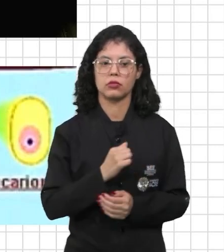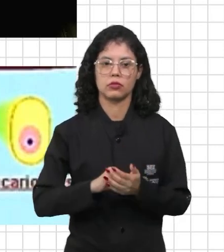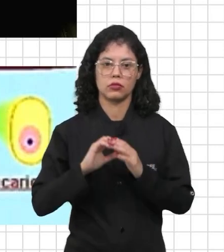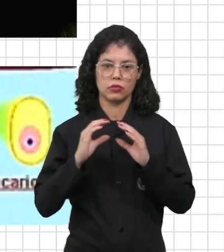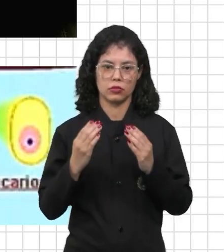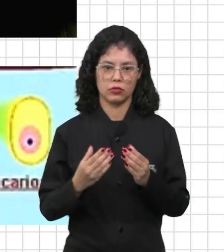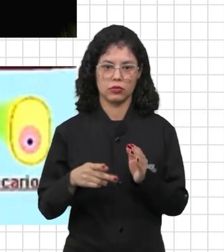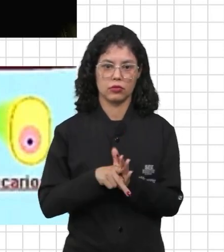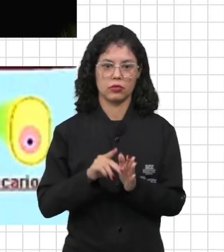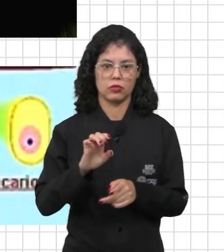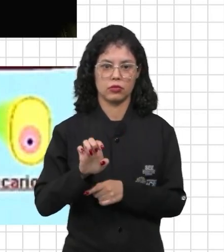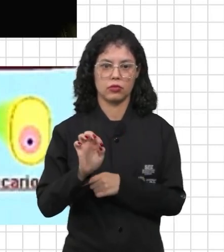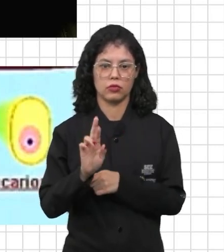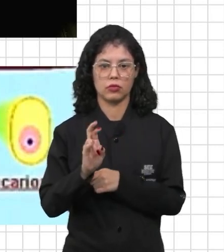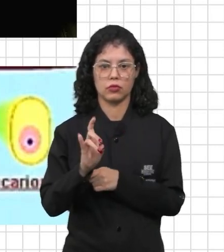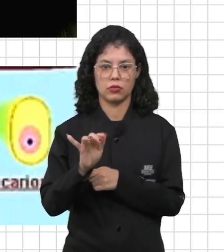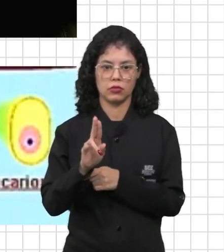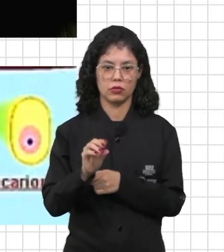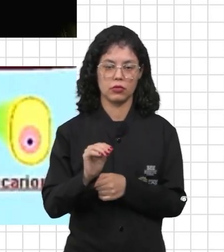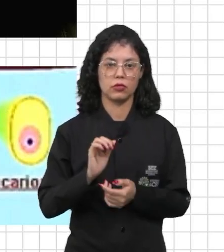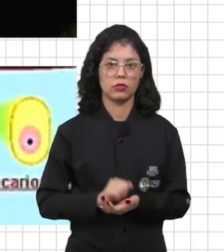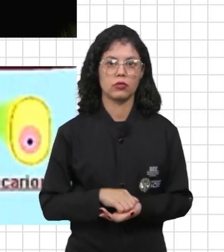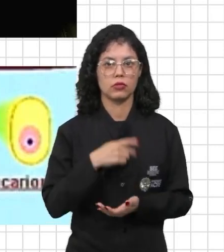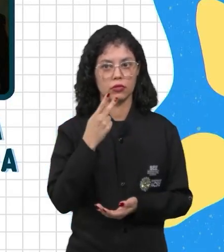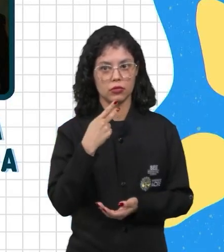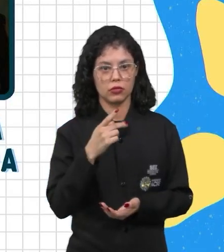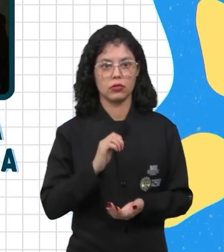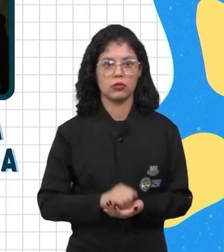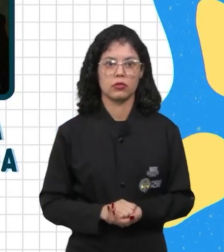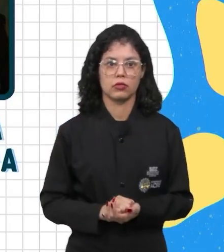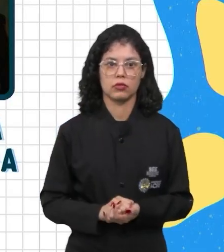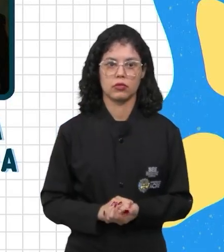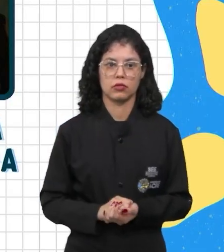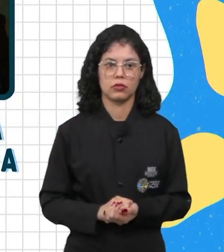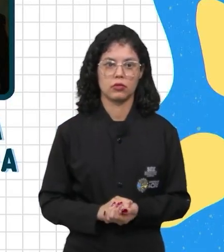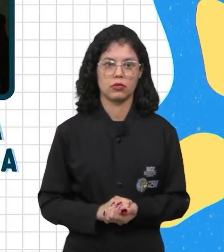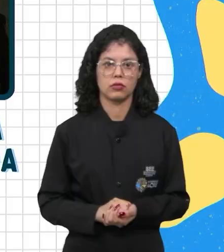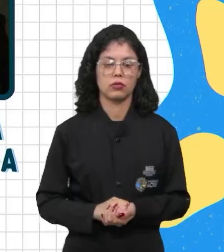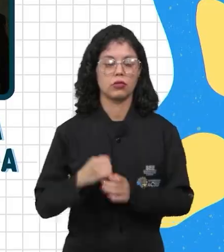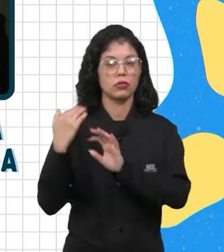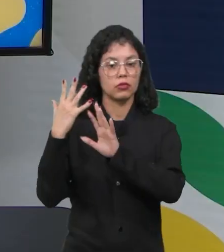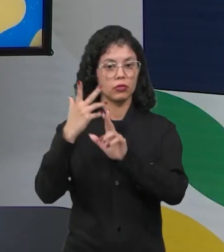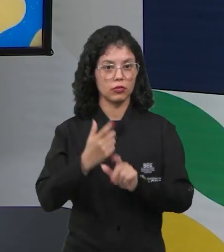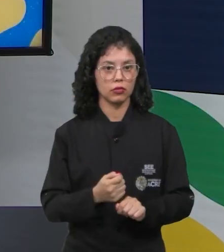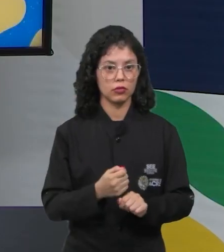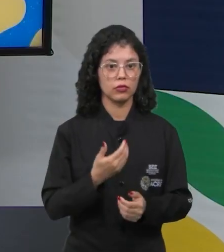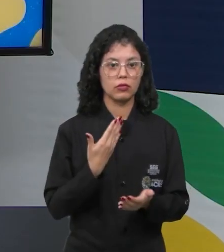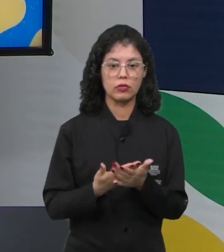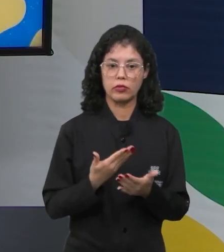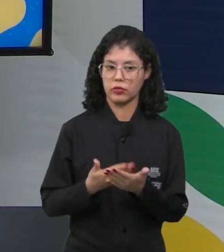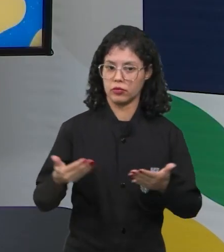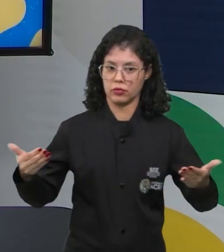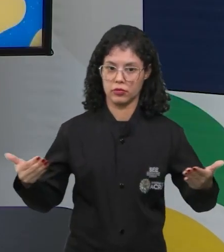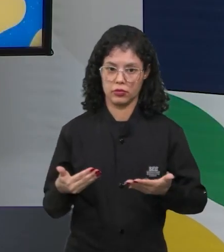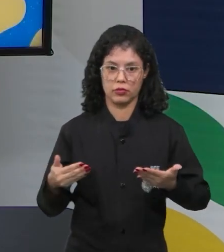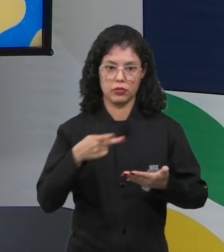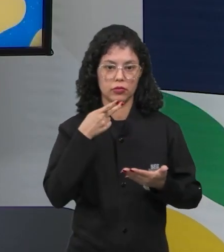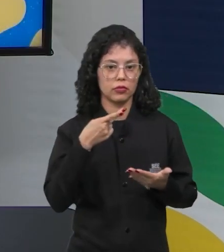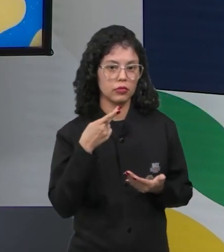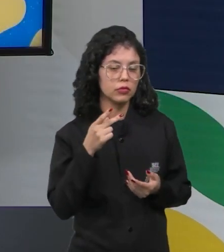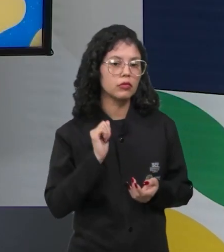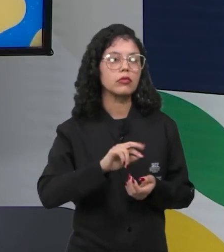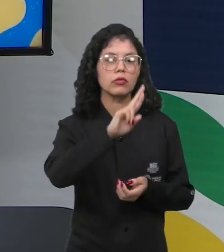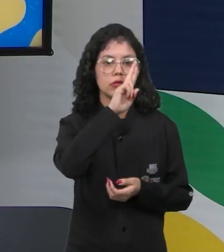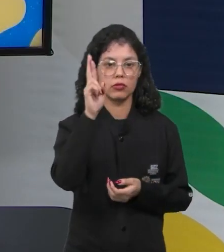seres eucariontes. Então, é isso que fala essa teoria. Então, aqui na nossa aula, né, nós falamos sobre a história